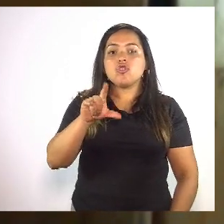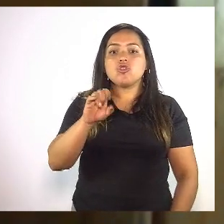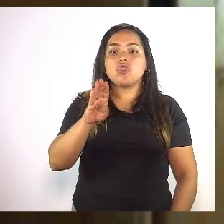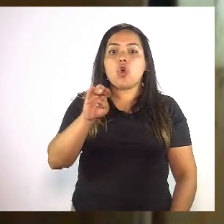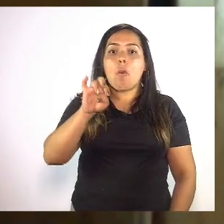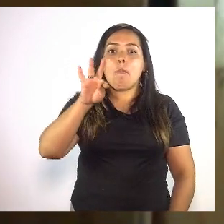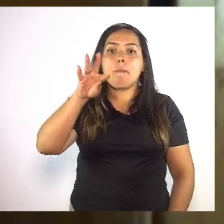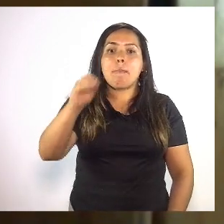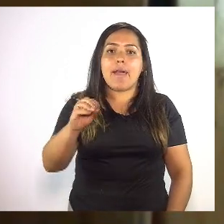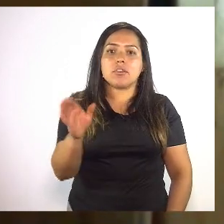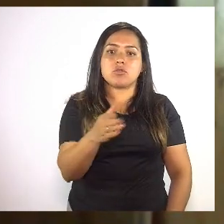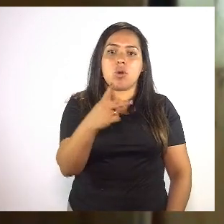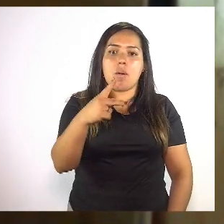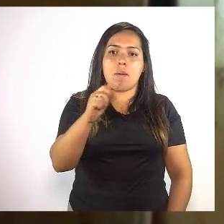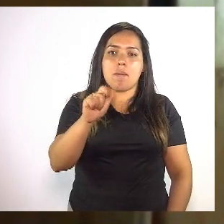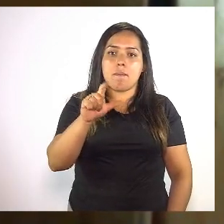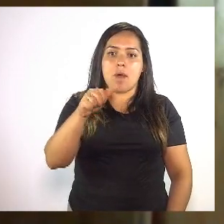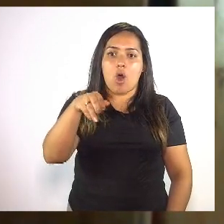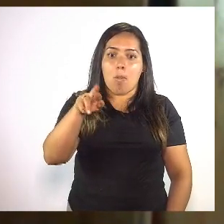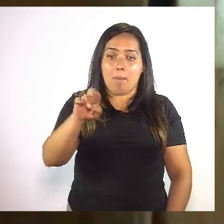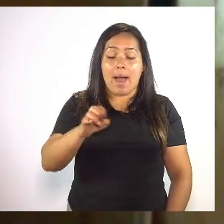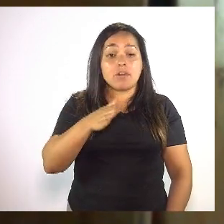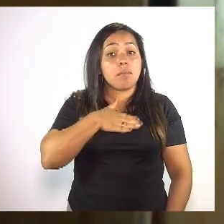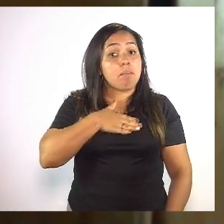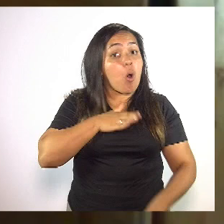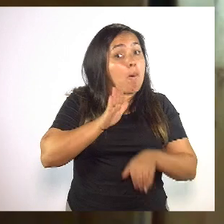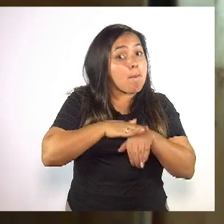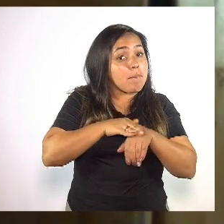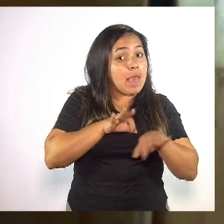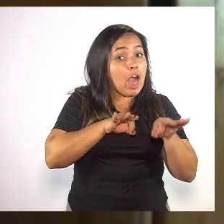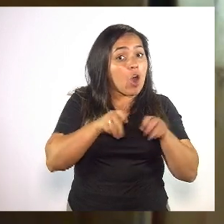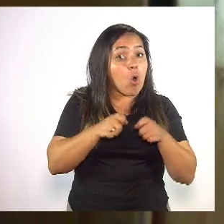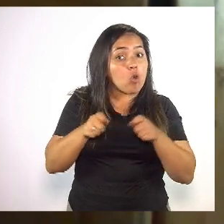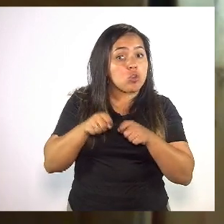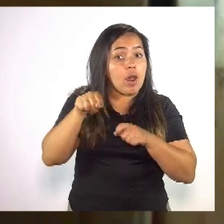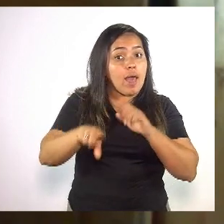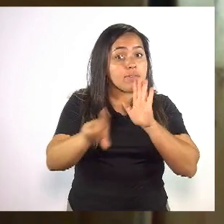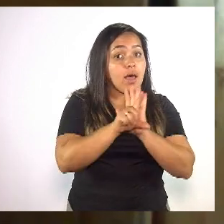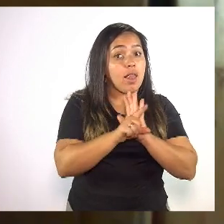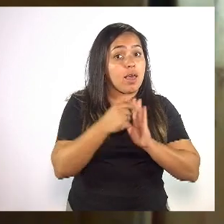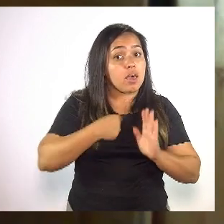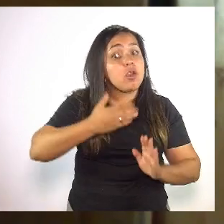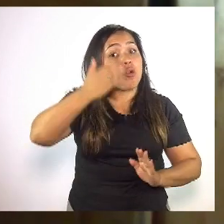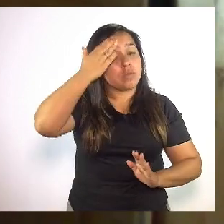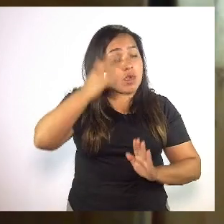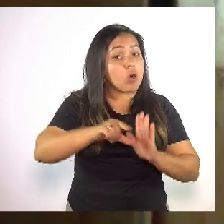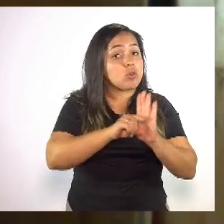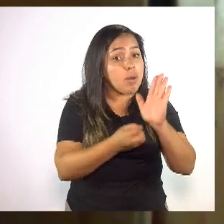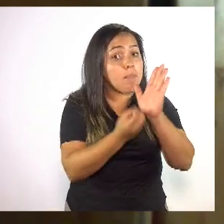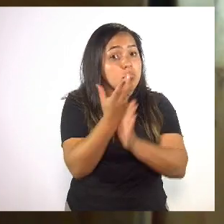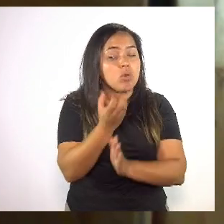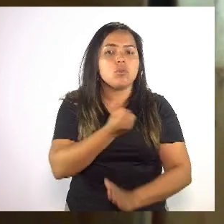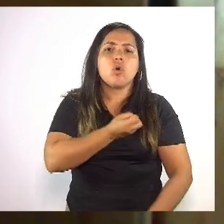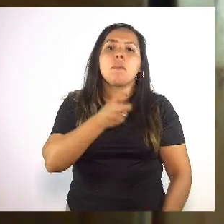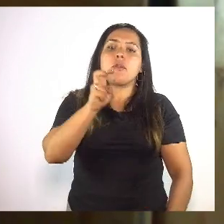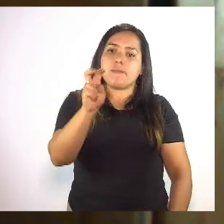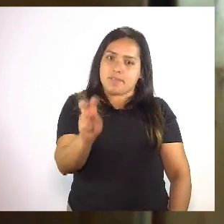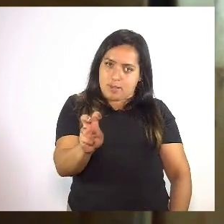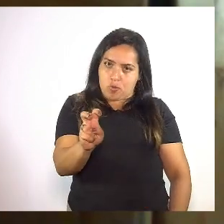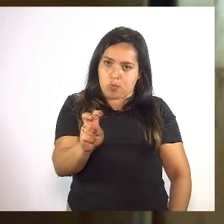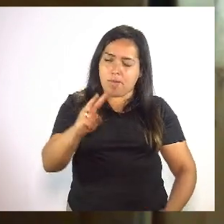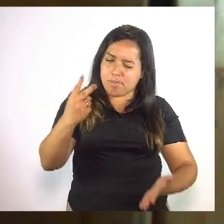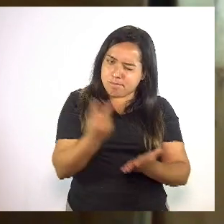acompanha desde a criação da mesma. Irregularidade número 5. Regularidade número